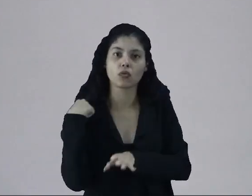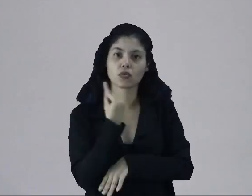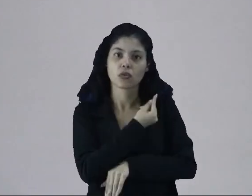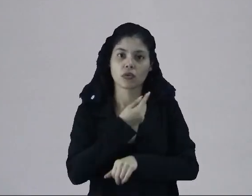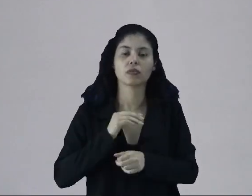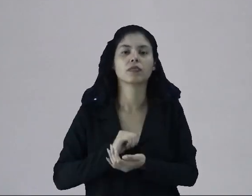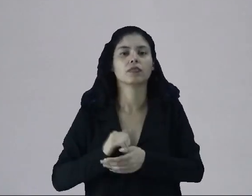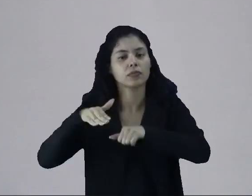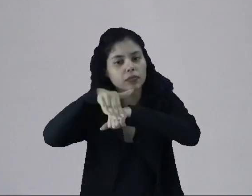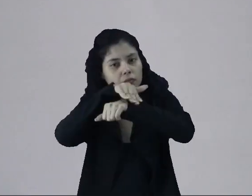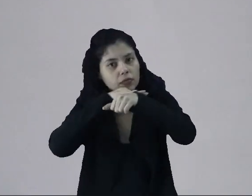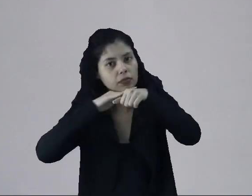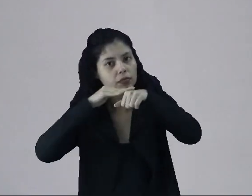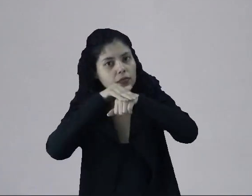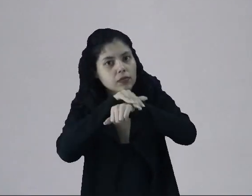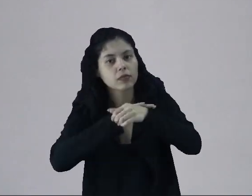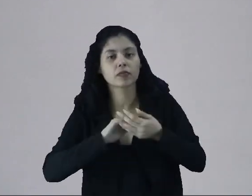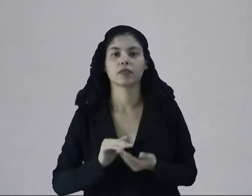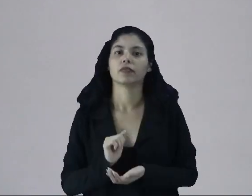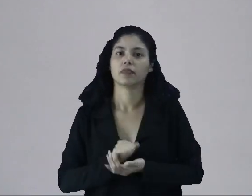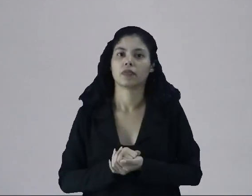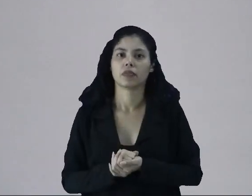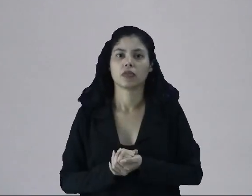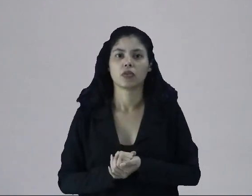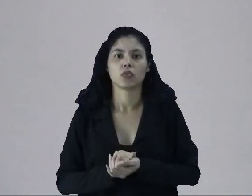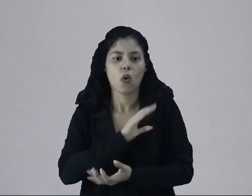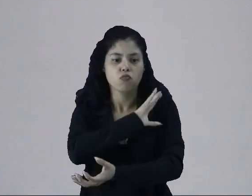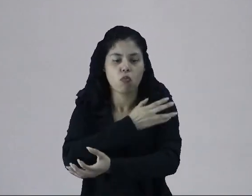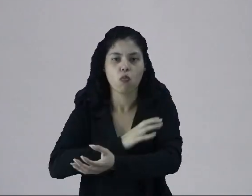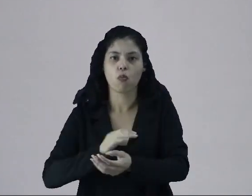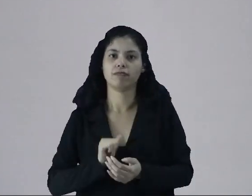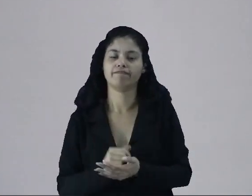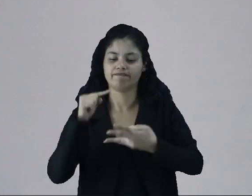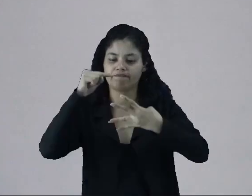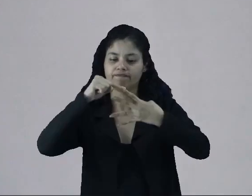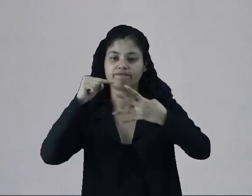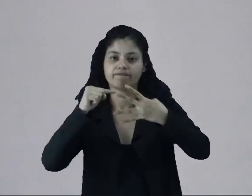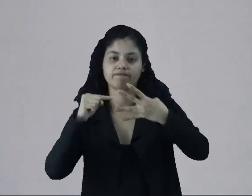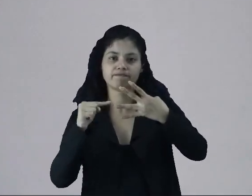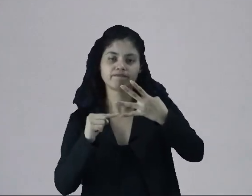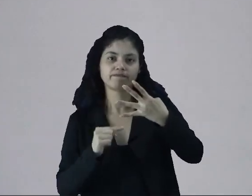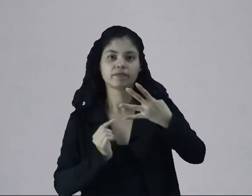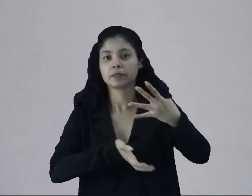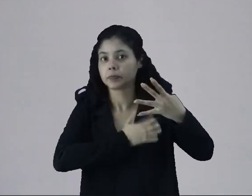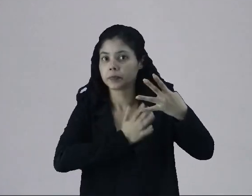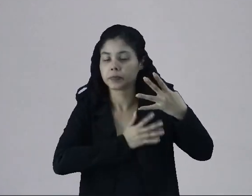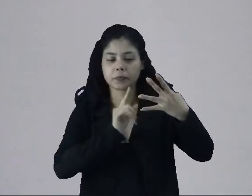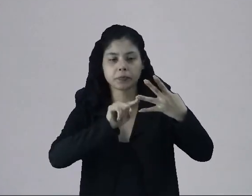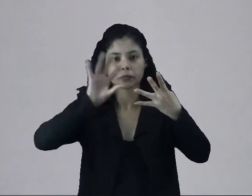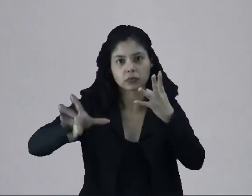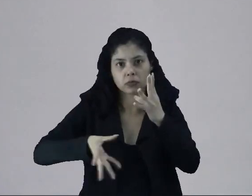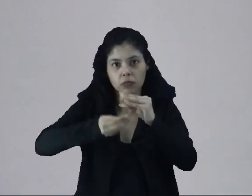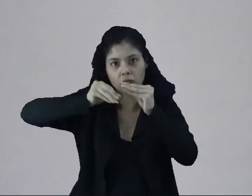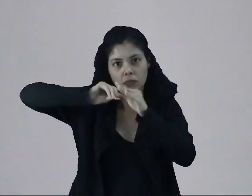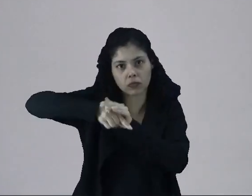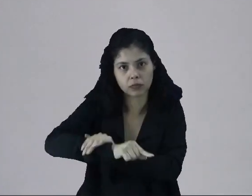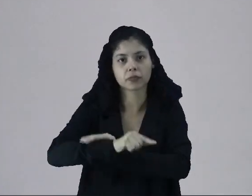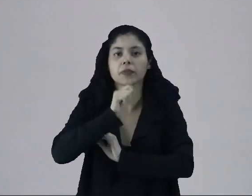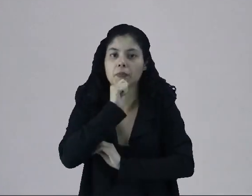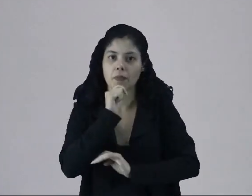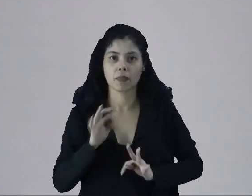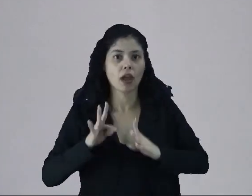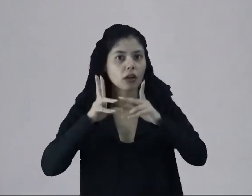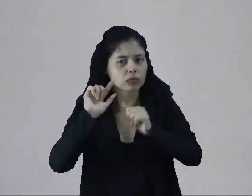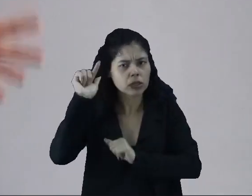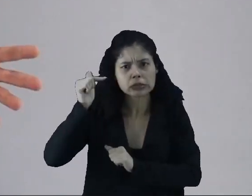tecidos que vão estar envolvidos, tecidos muscular, cartilaginoso, de preenchimento, então tudo aquilo que vai